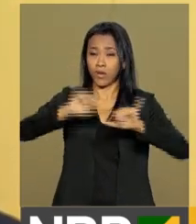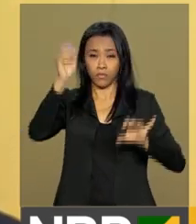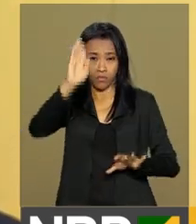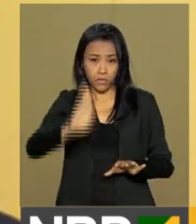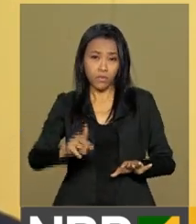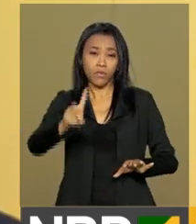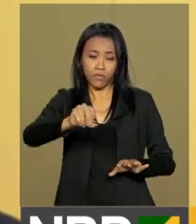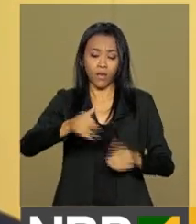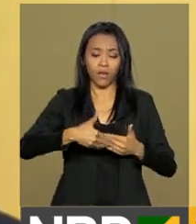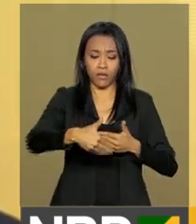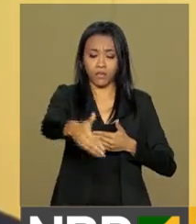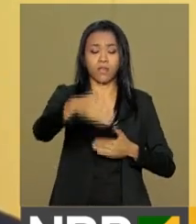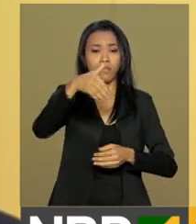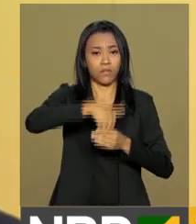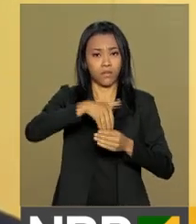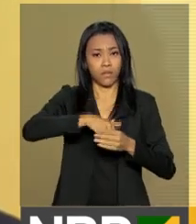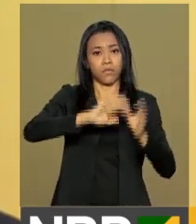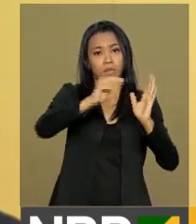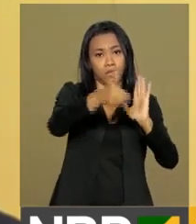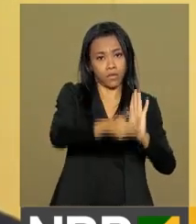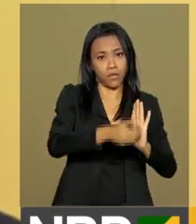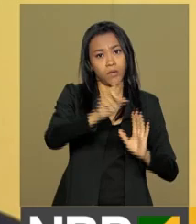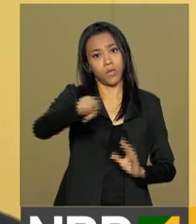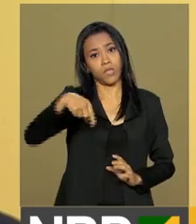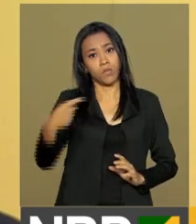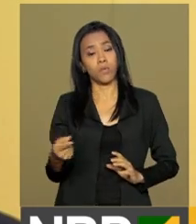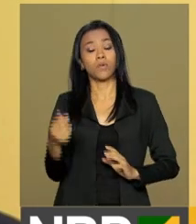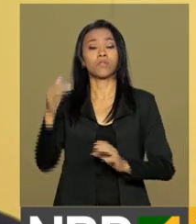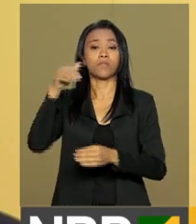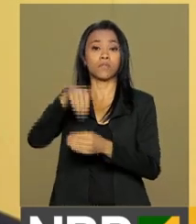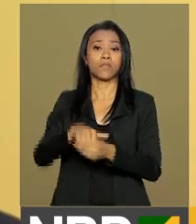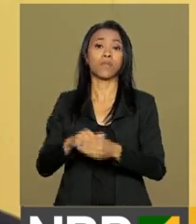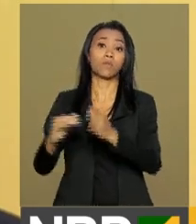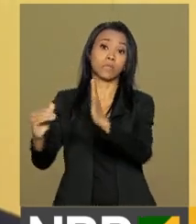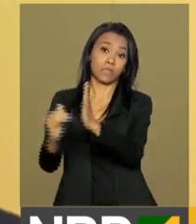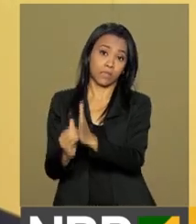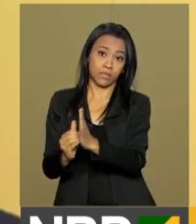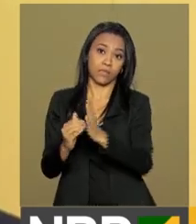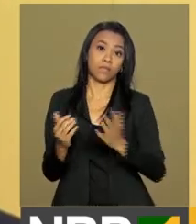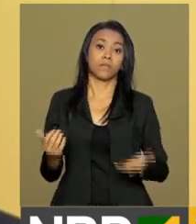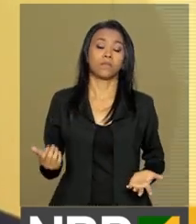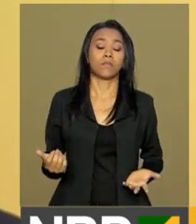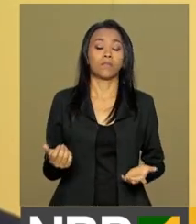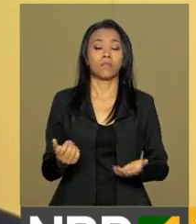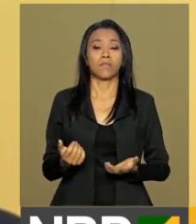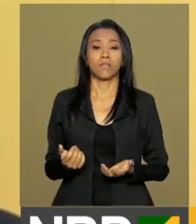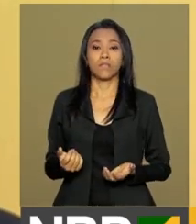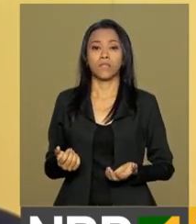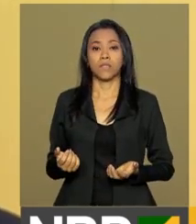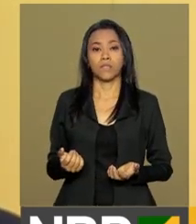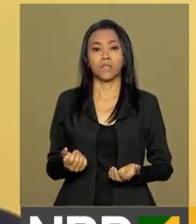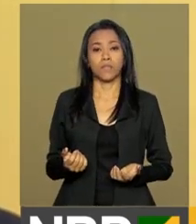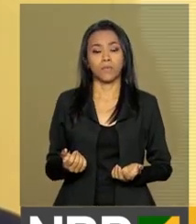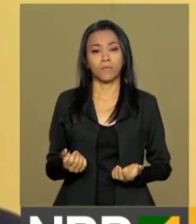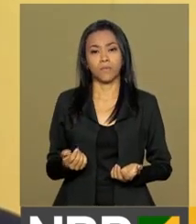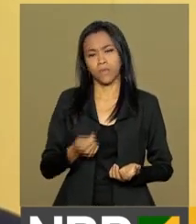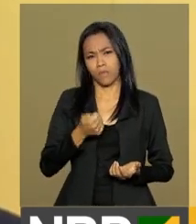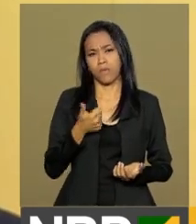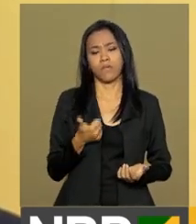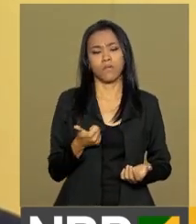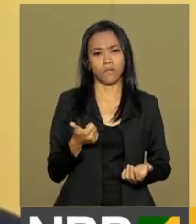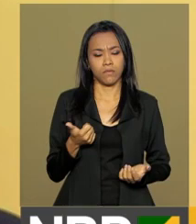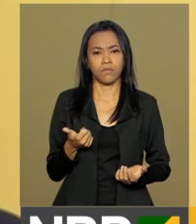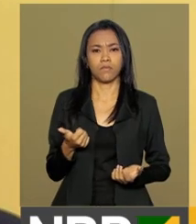Câmara dos Deputados e depois pelo Senado Federal, fechando, por assim dizer, ou quase